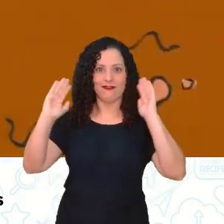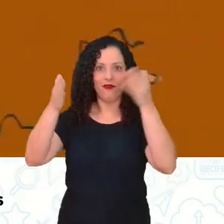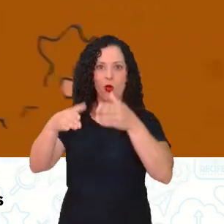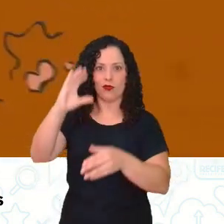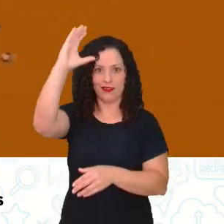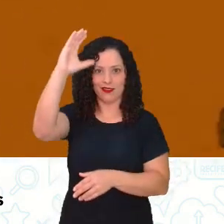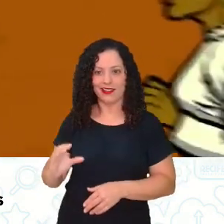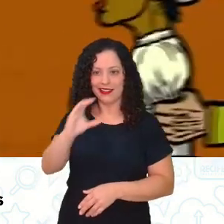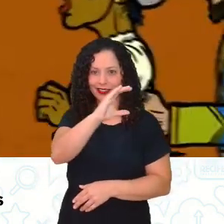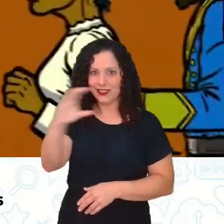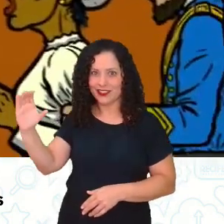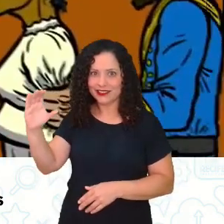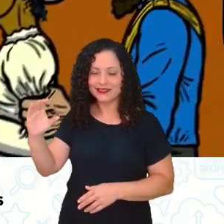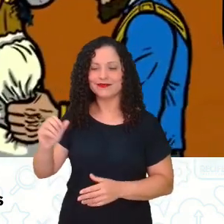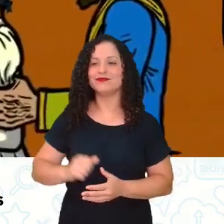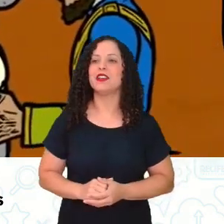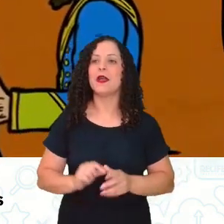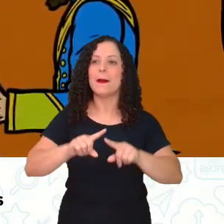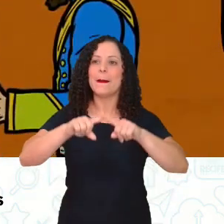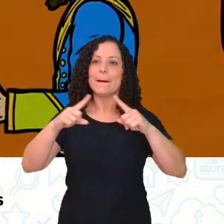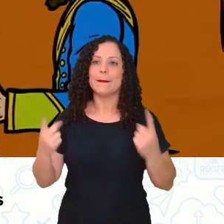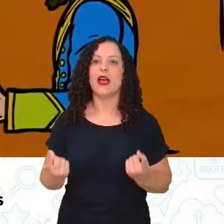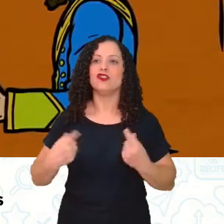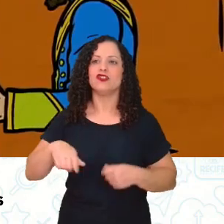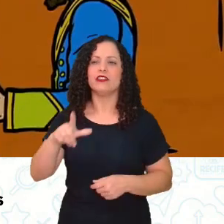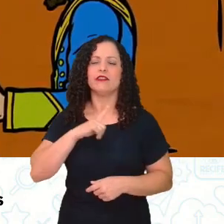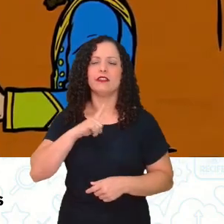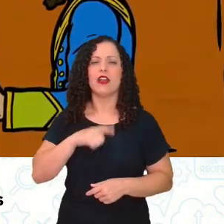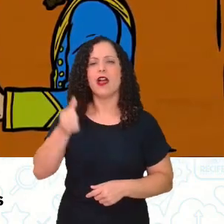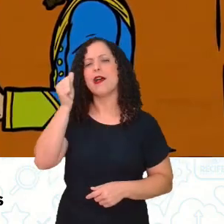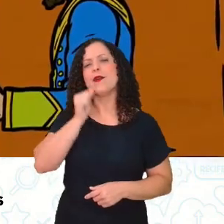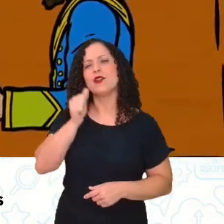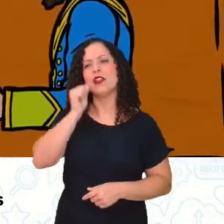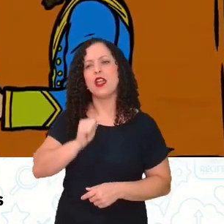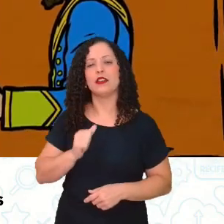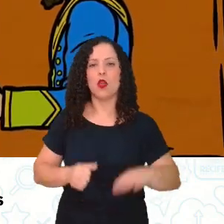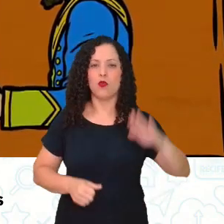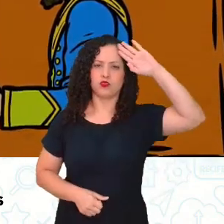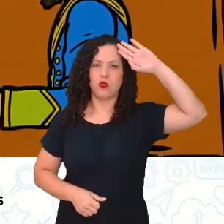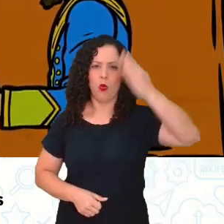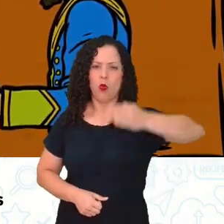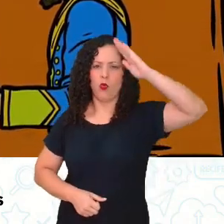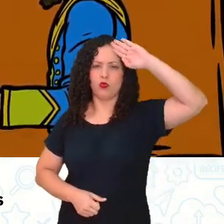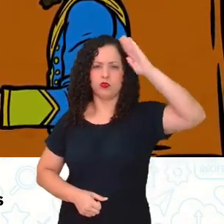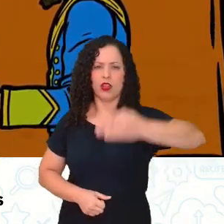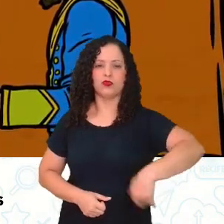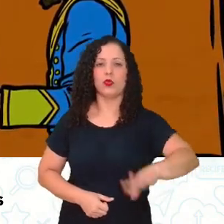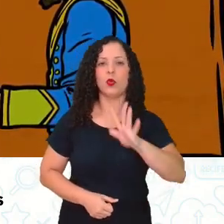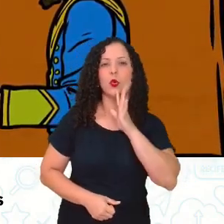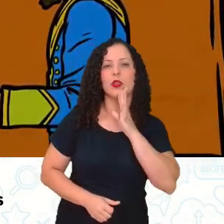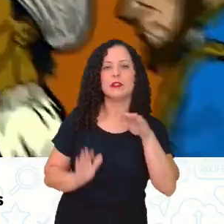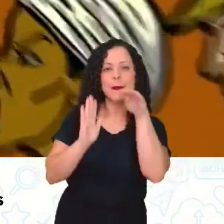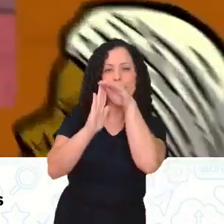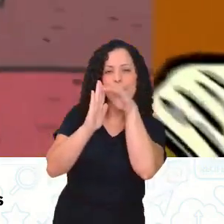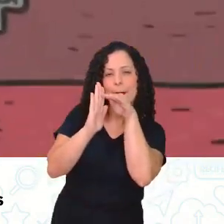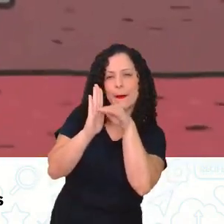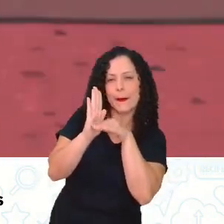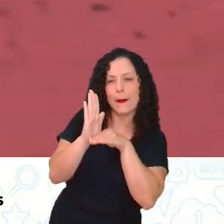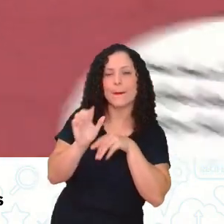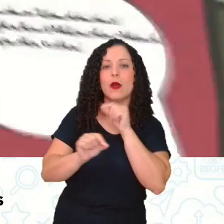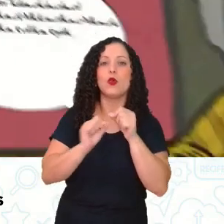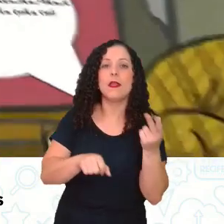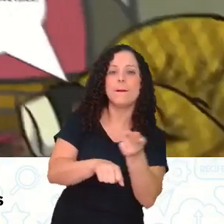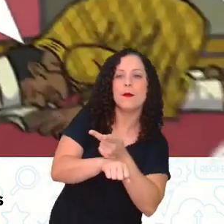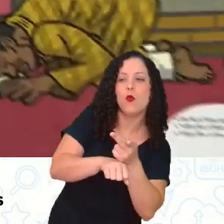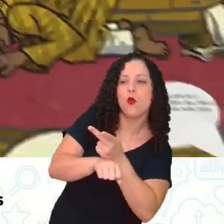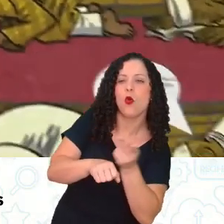Mas, após a delação da companheira de um dos envolvidos, os soldados tomaram conhecimento dos planos e iniciaram buscas